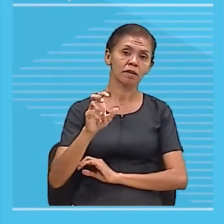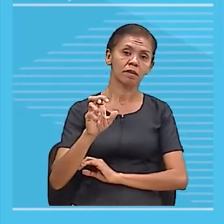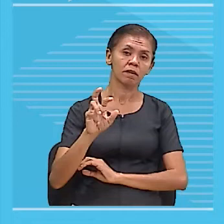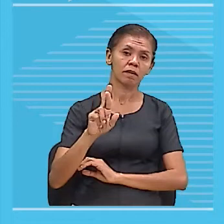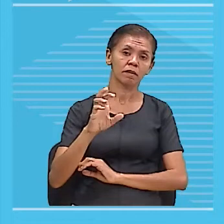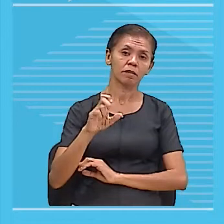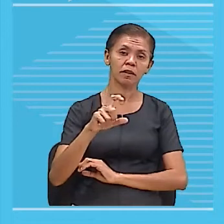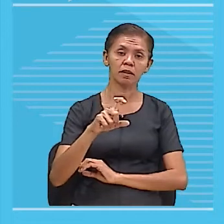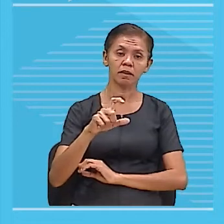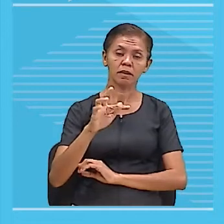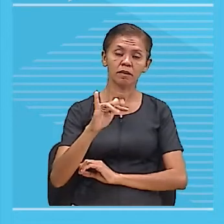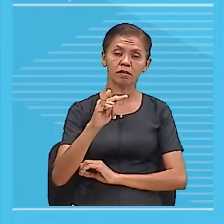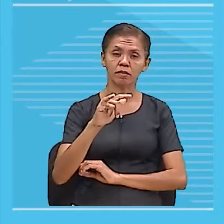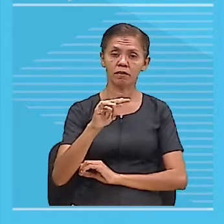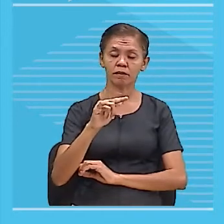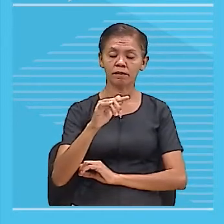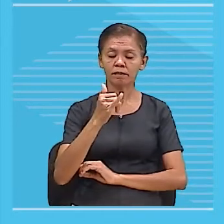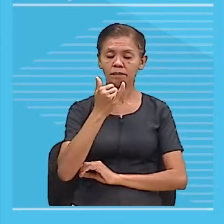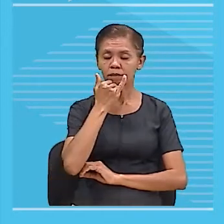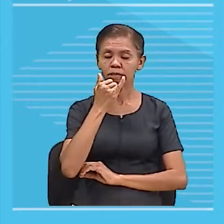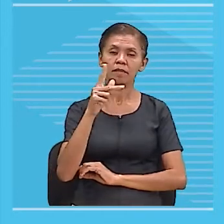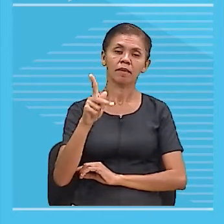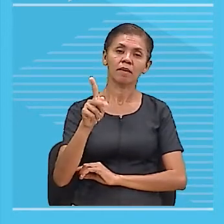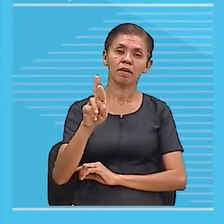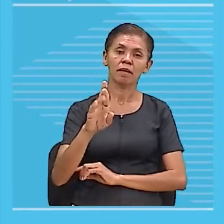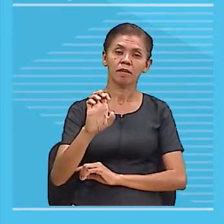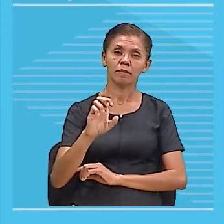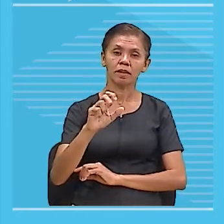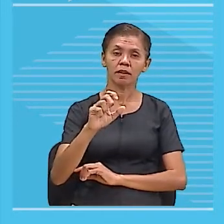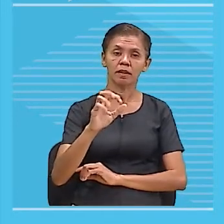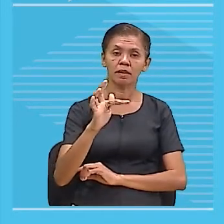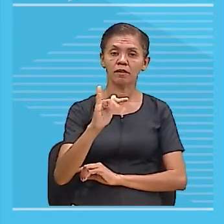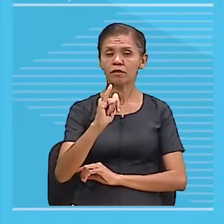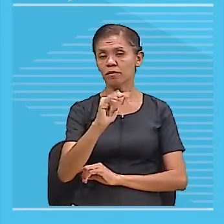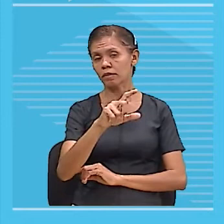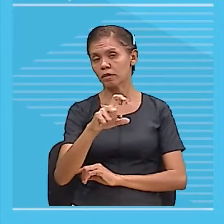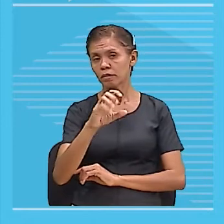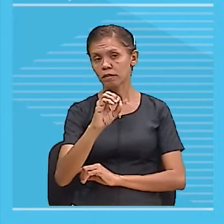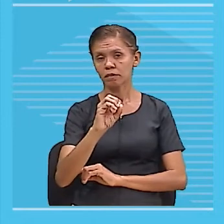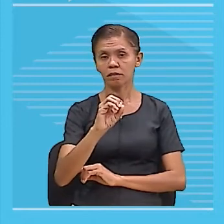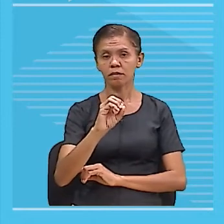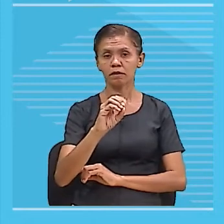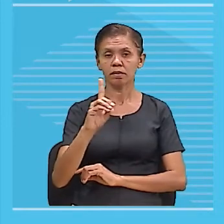Esse prefixo é o mili. Então, fica 2